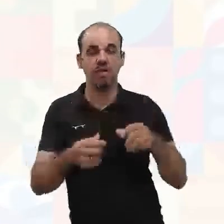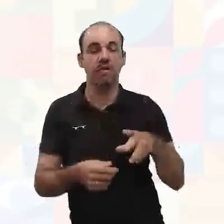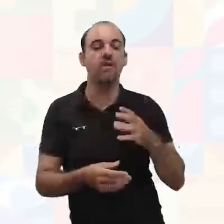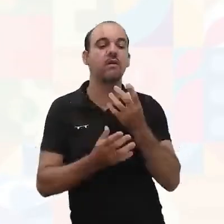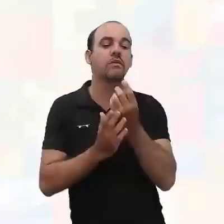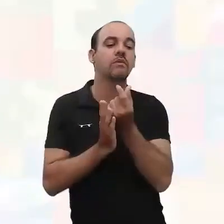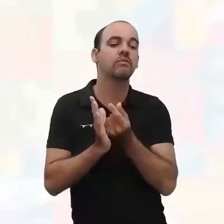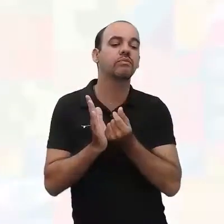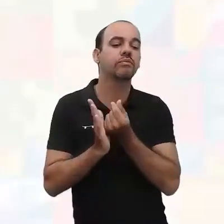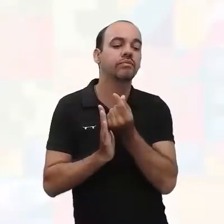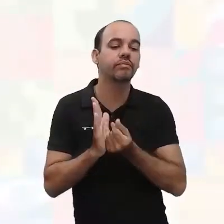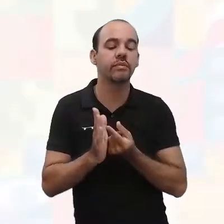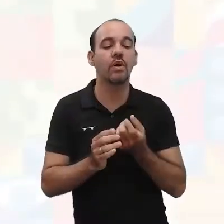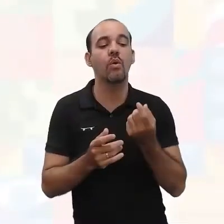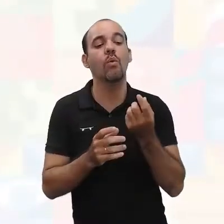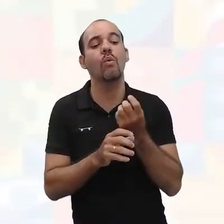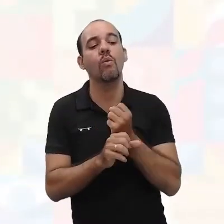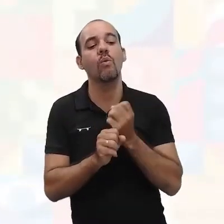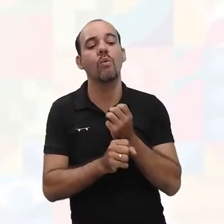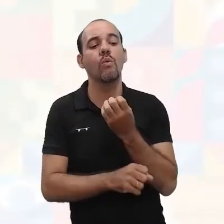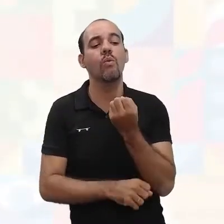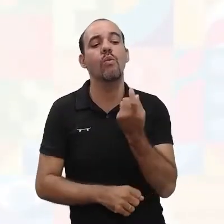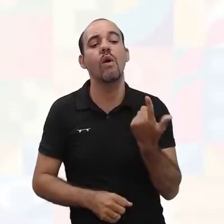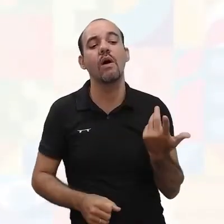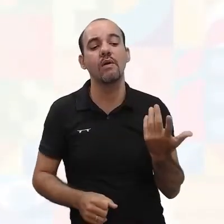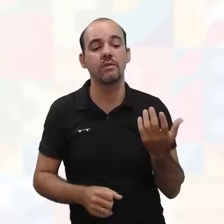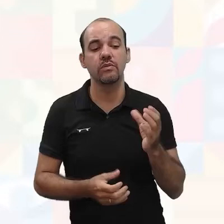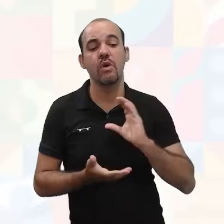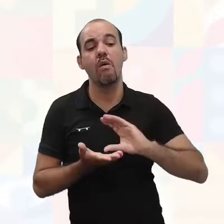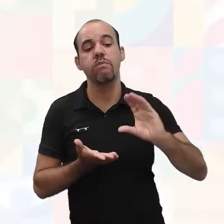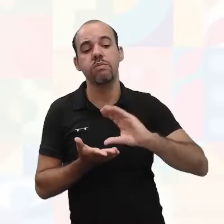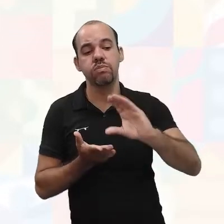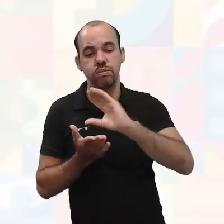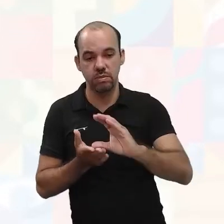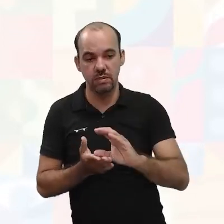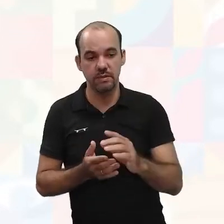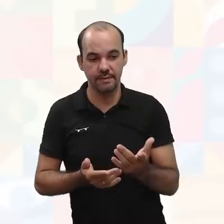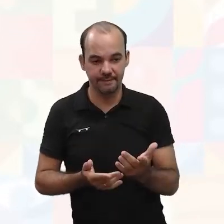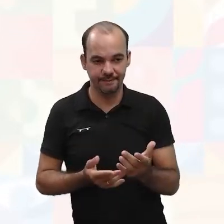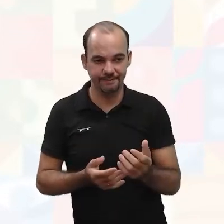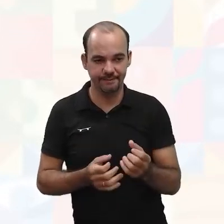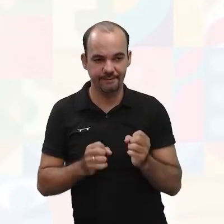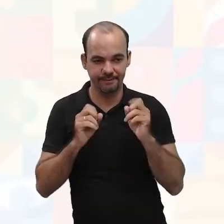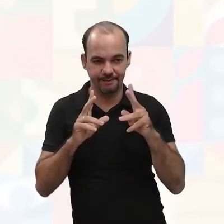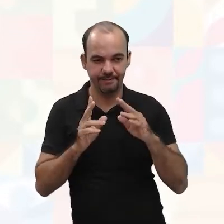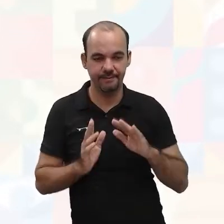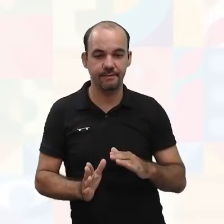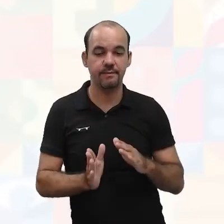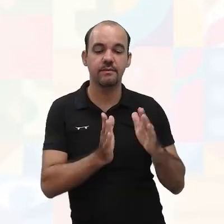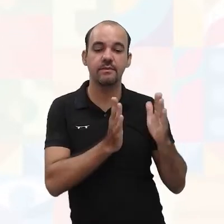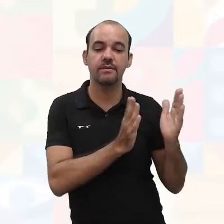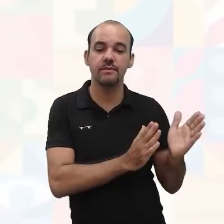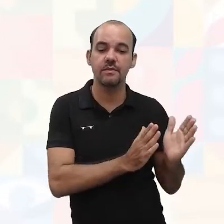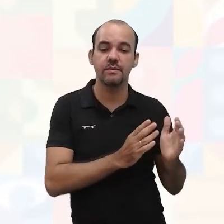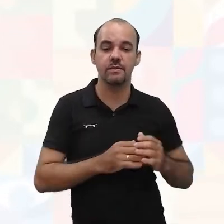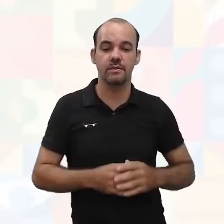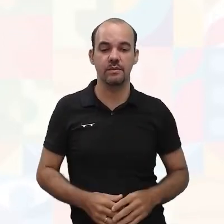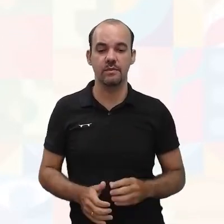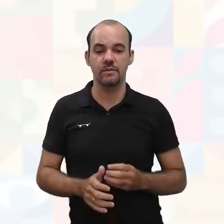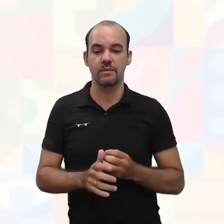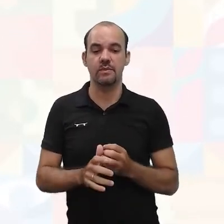possam atingir a finalidade a qual é proposto, tá bem? E agora, para a gente imaginar, né, como a gente